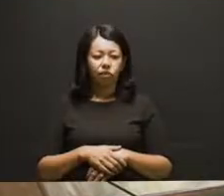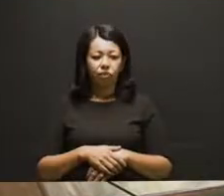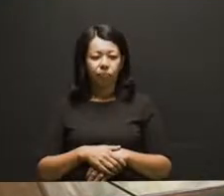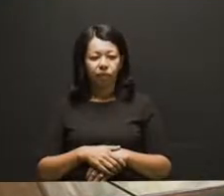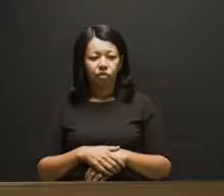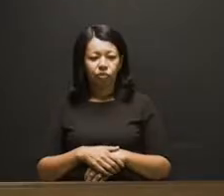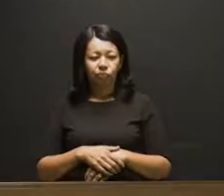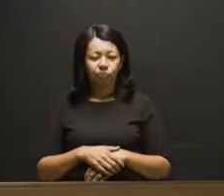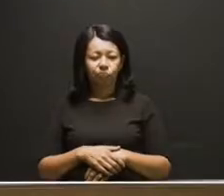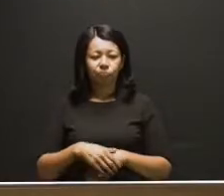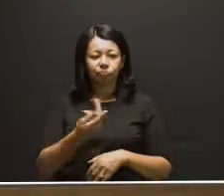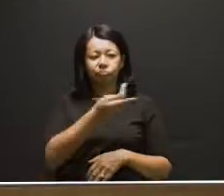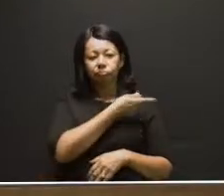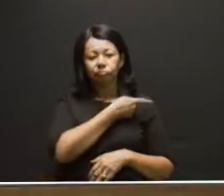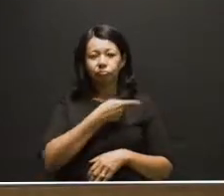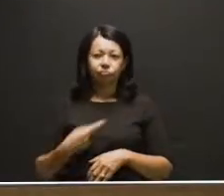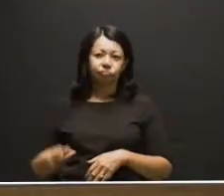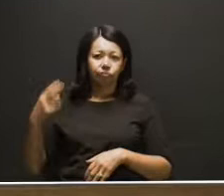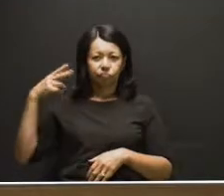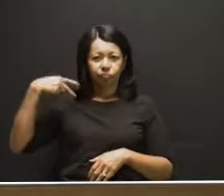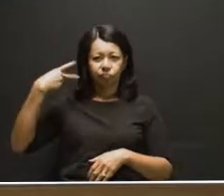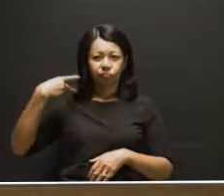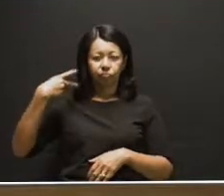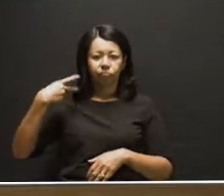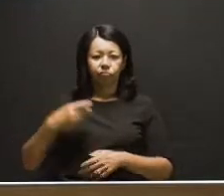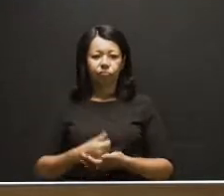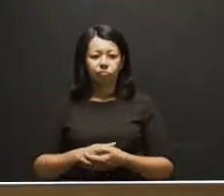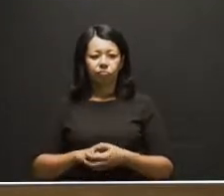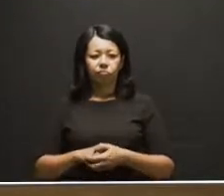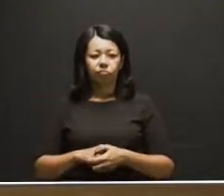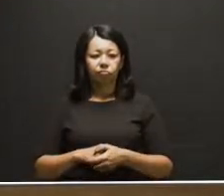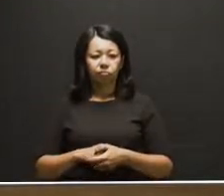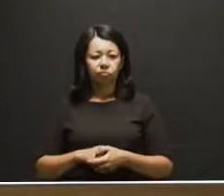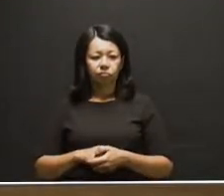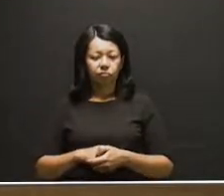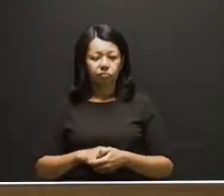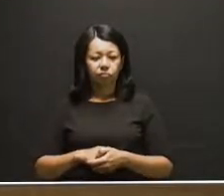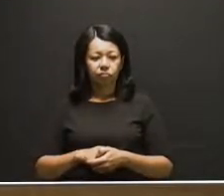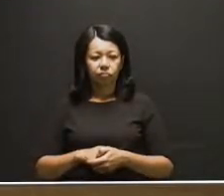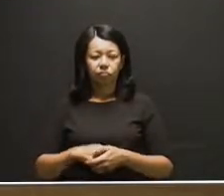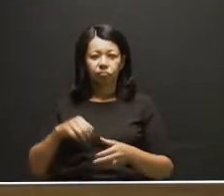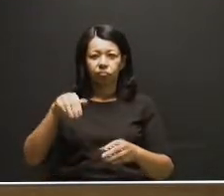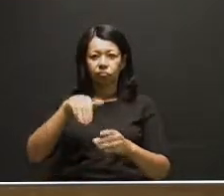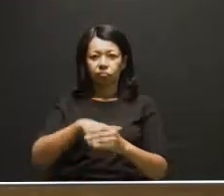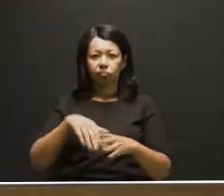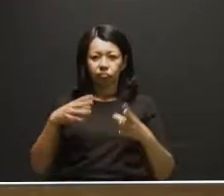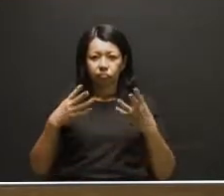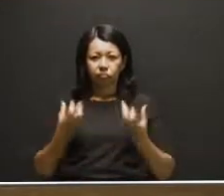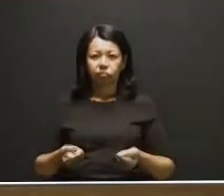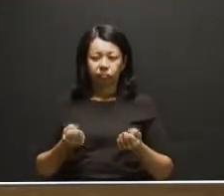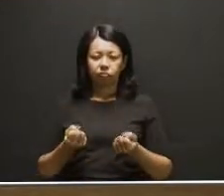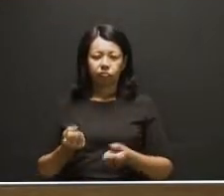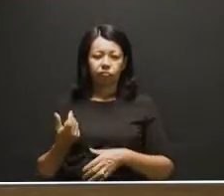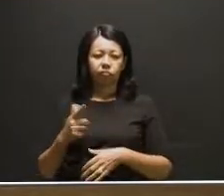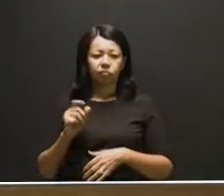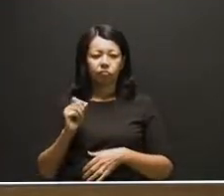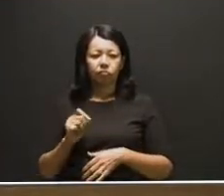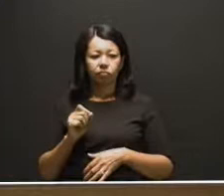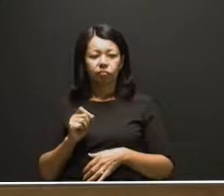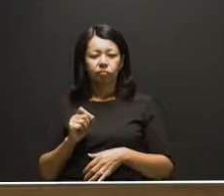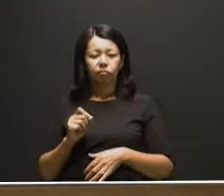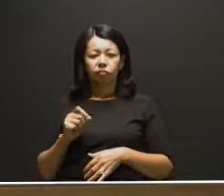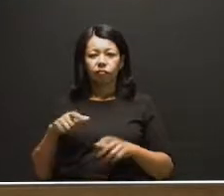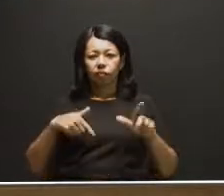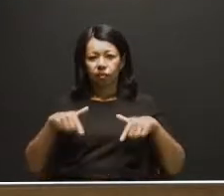o presidente novos pares para que não volte é favorável o vereador rafael pela